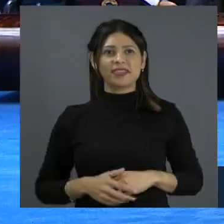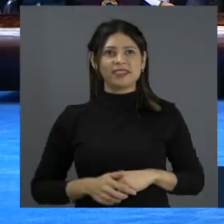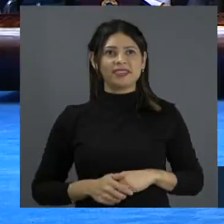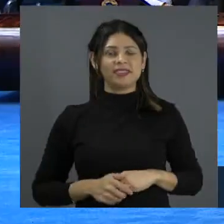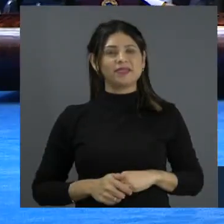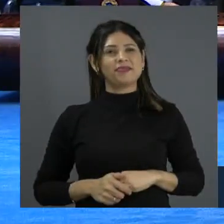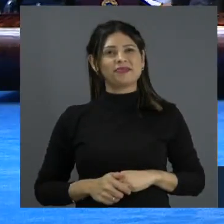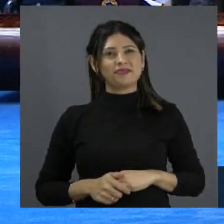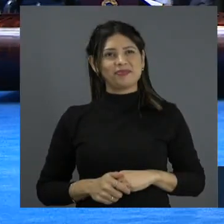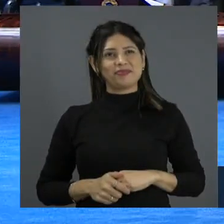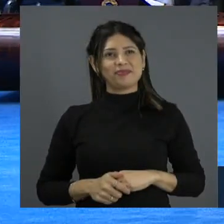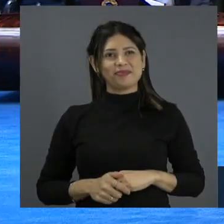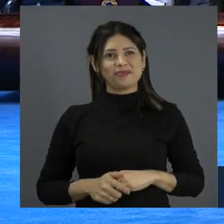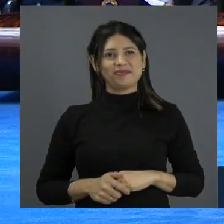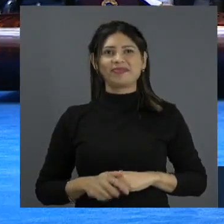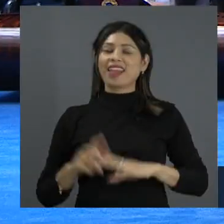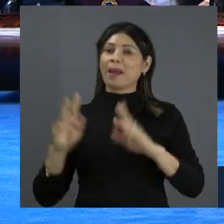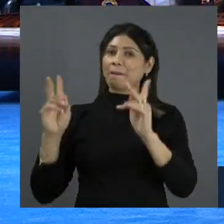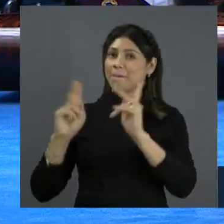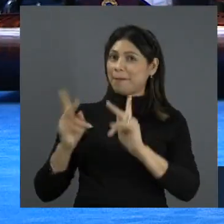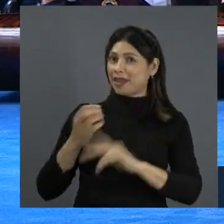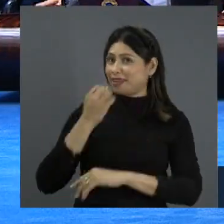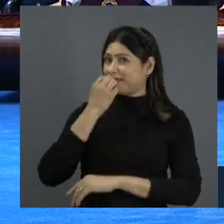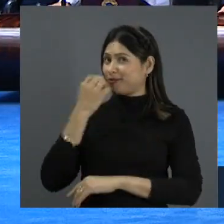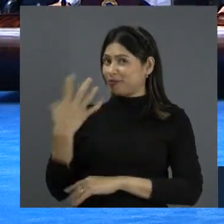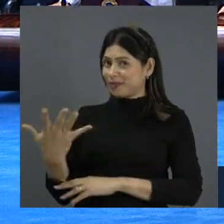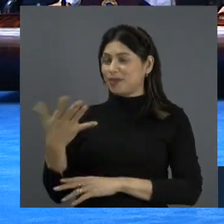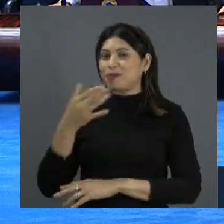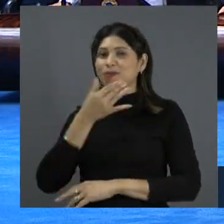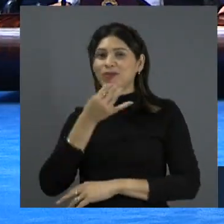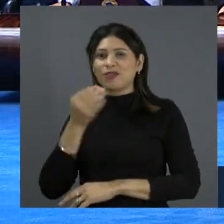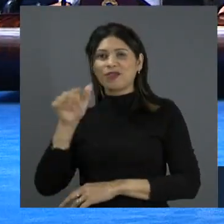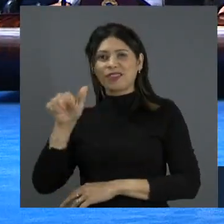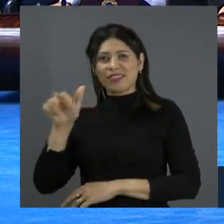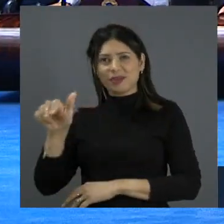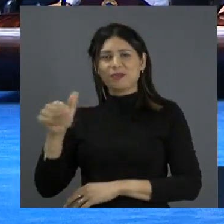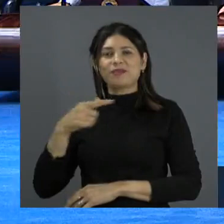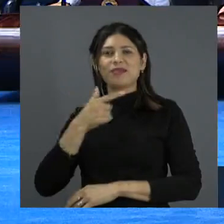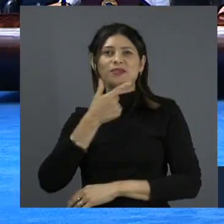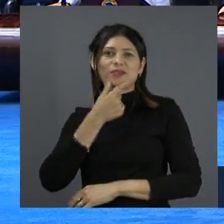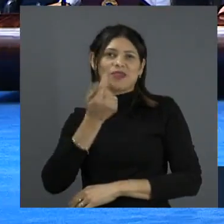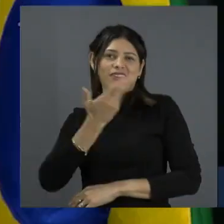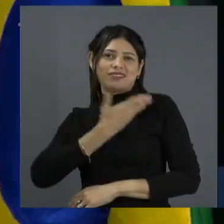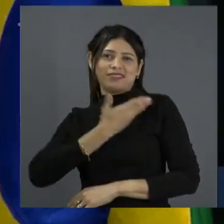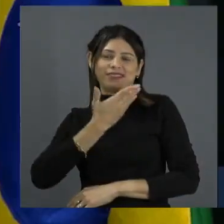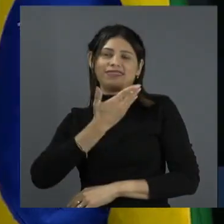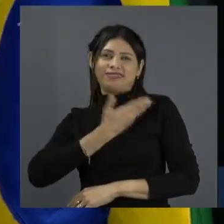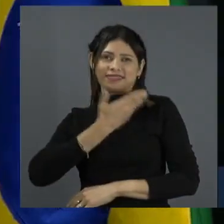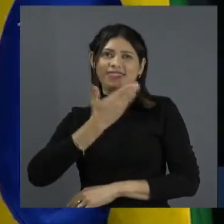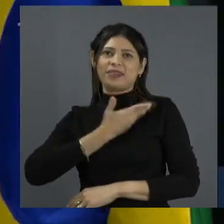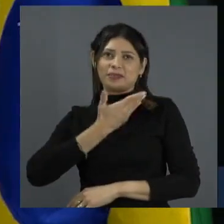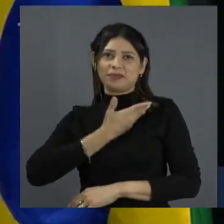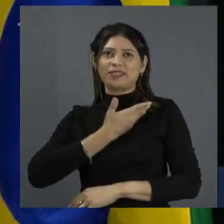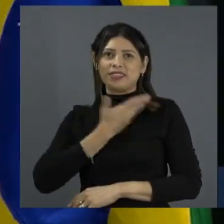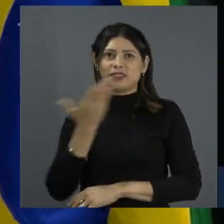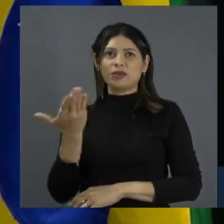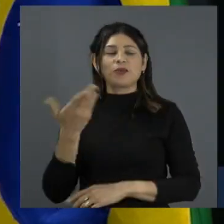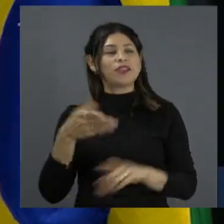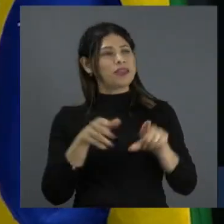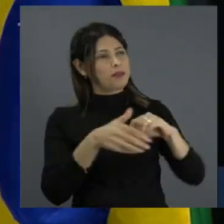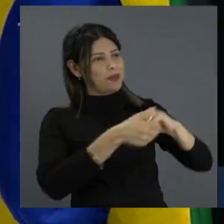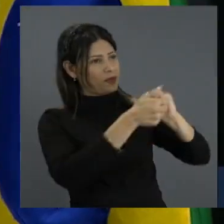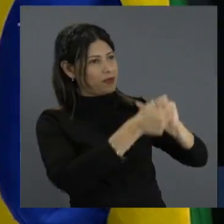Paz e bem, meu querido irmão, senador Jorge Cajuru, quero saudar aqui o senador Paulo